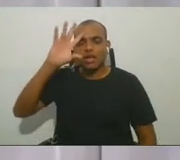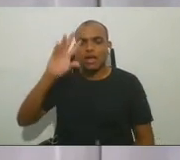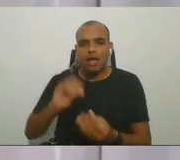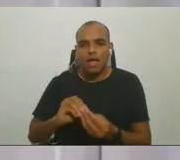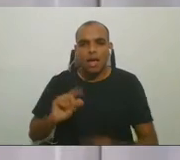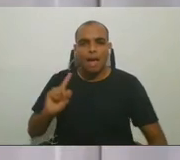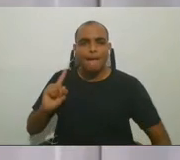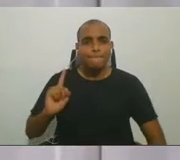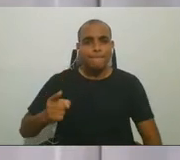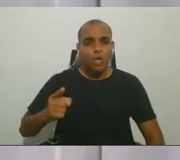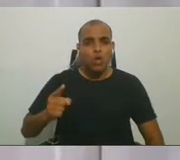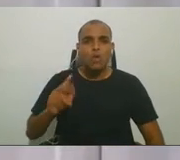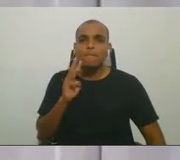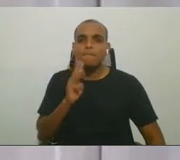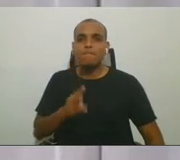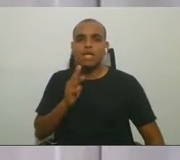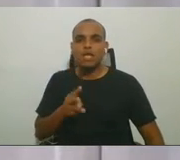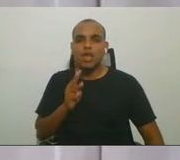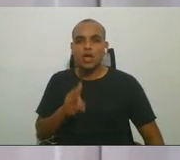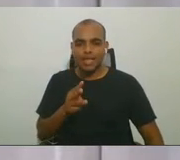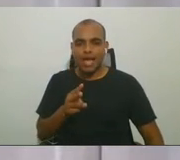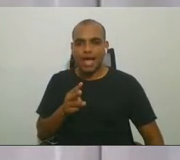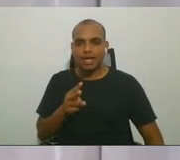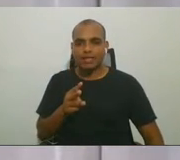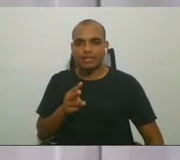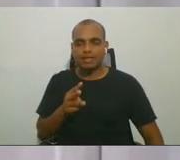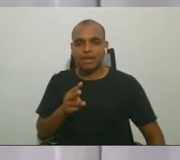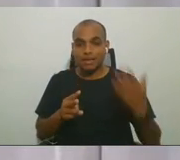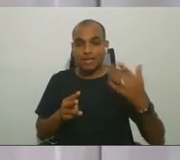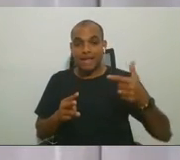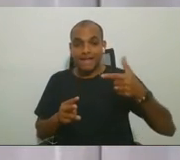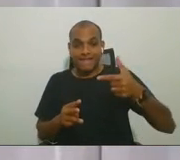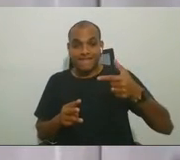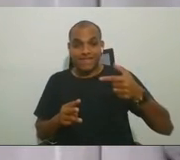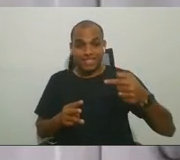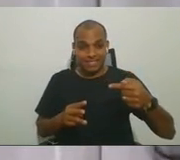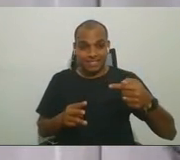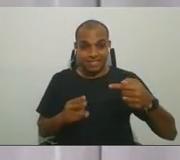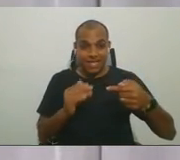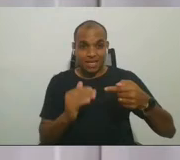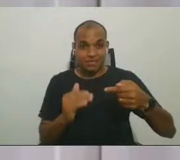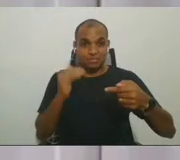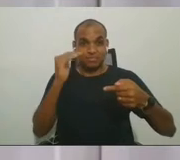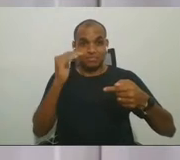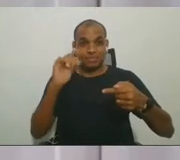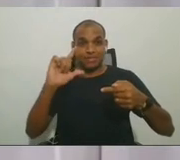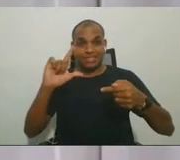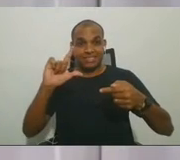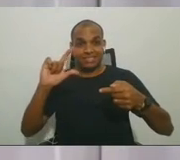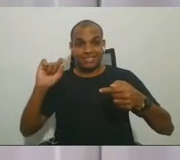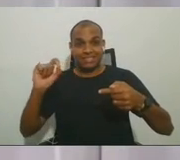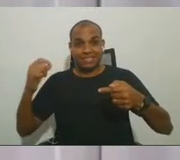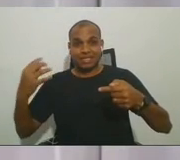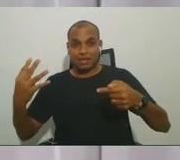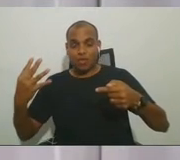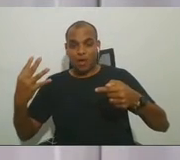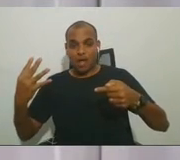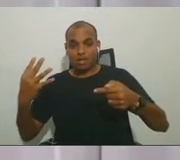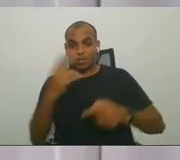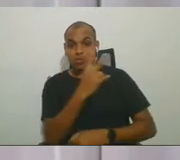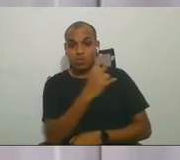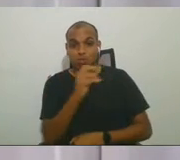1.000 milionários da gestão passou de 27 a 104 nessas duas primeiras décadas do século